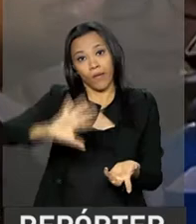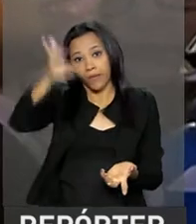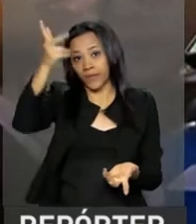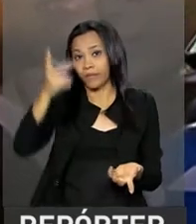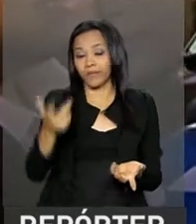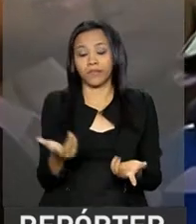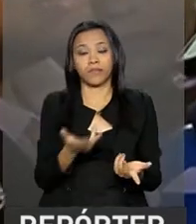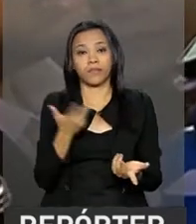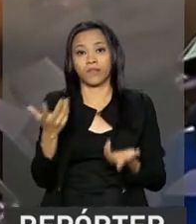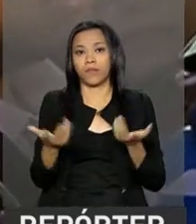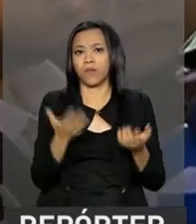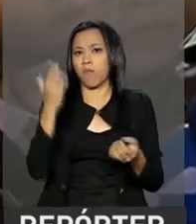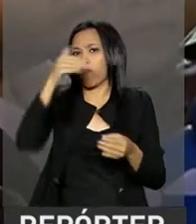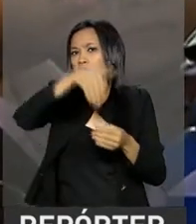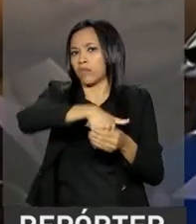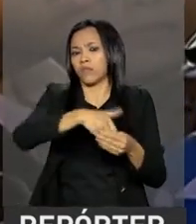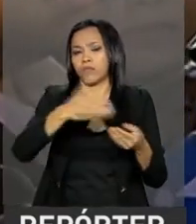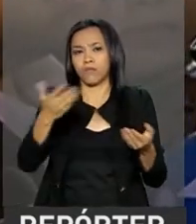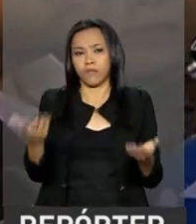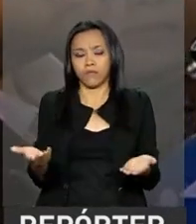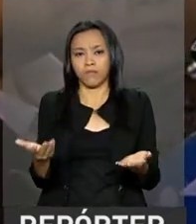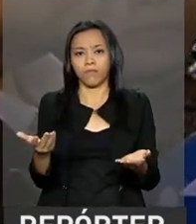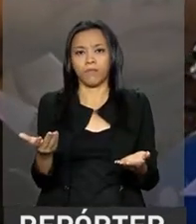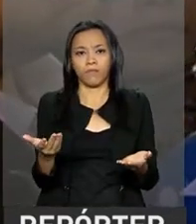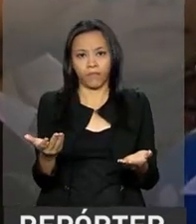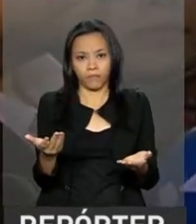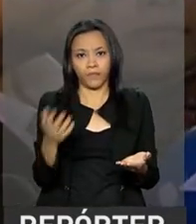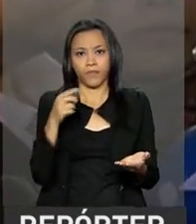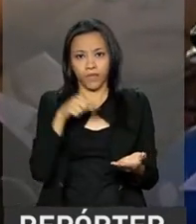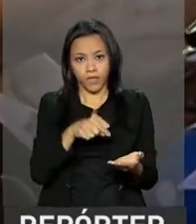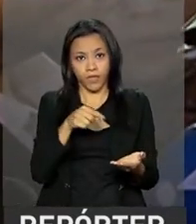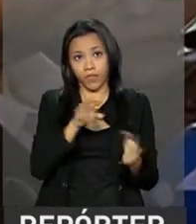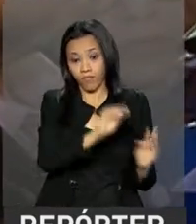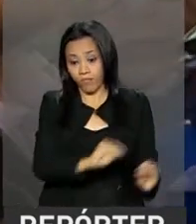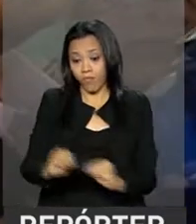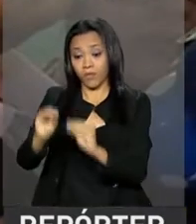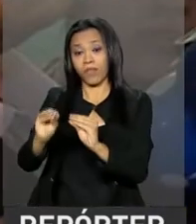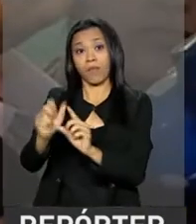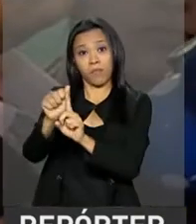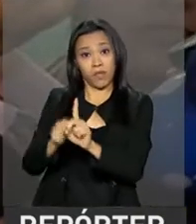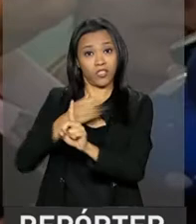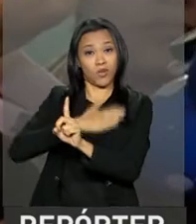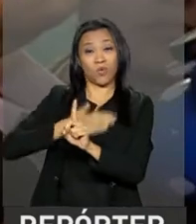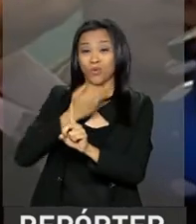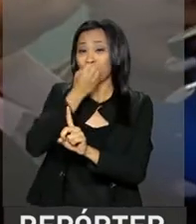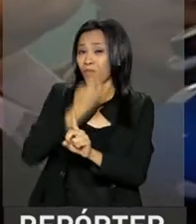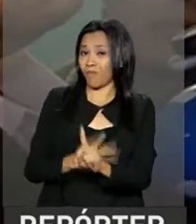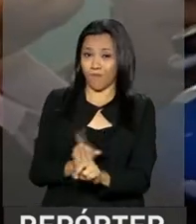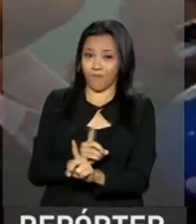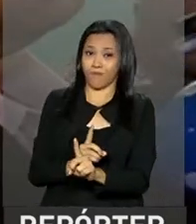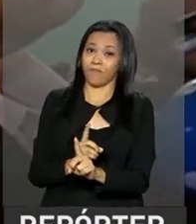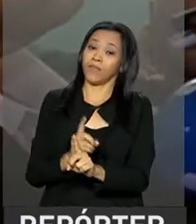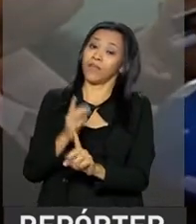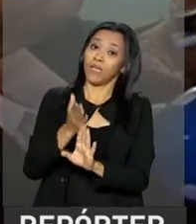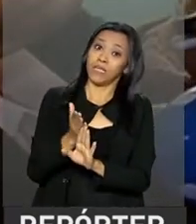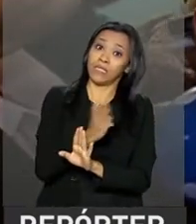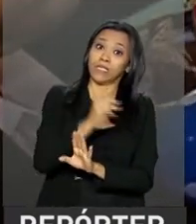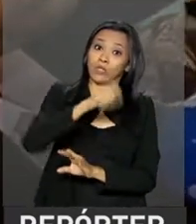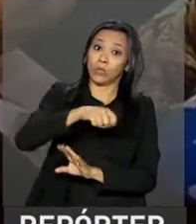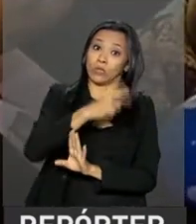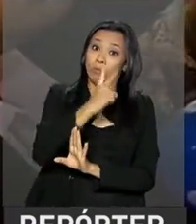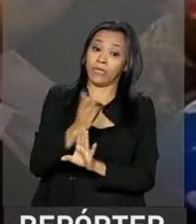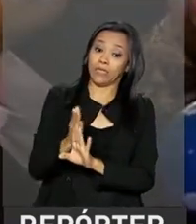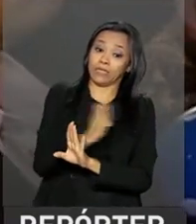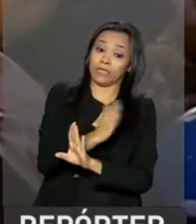alguma reforma, alguma votação importante for deixada para agosto, não é o ideal. Esses 2 meses pode sim